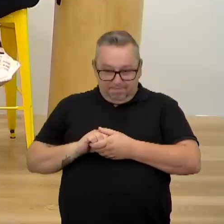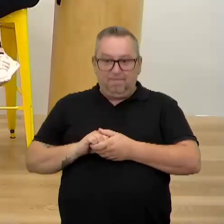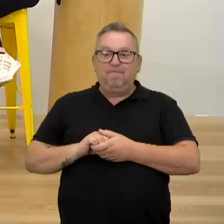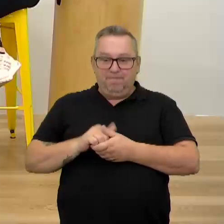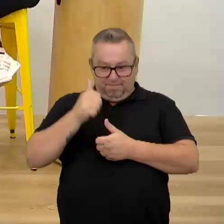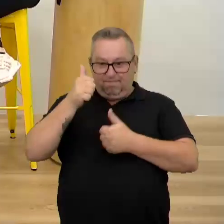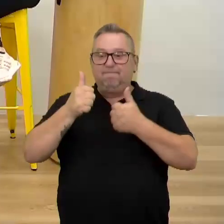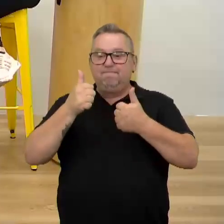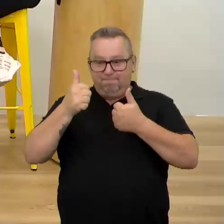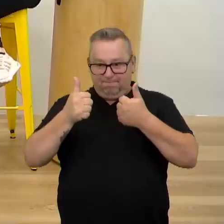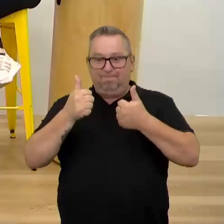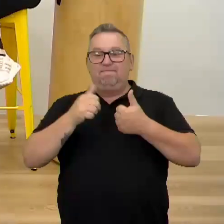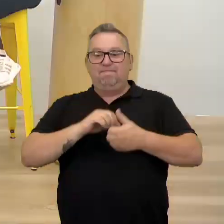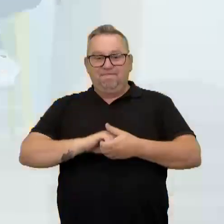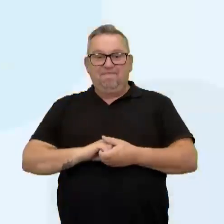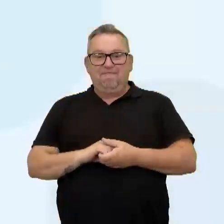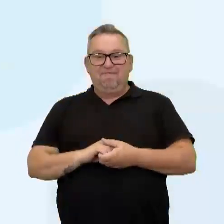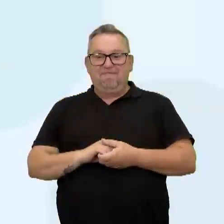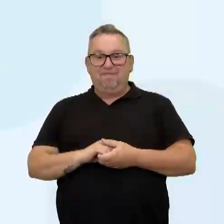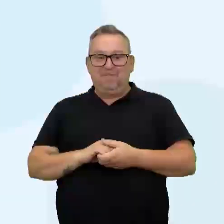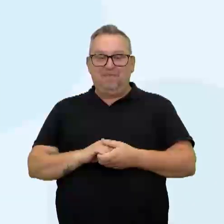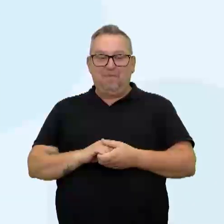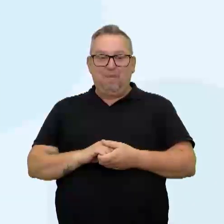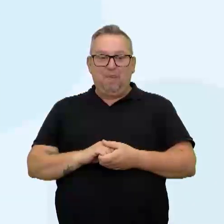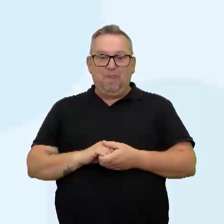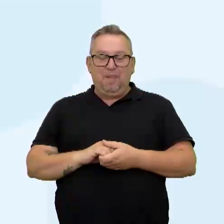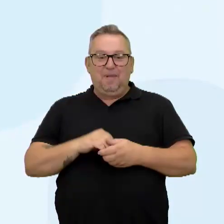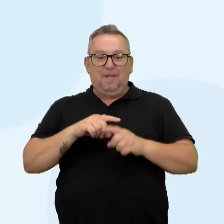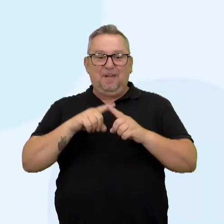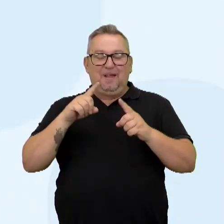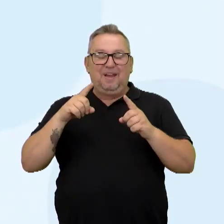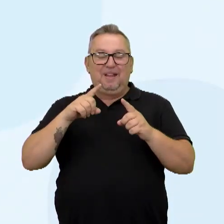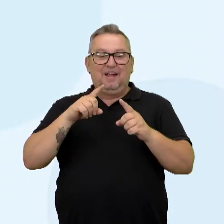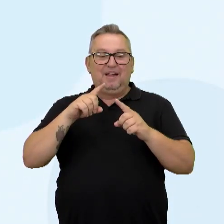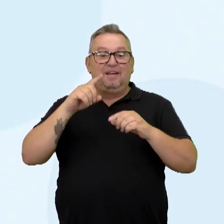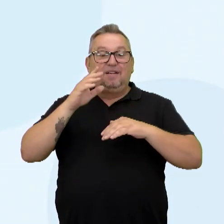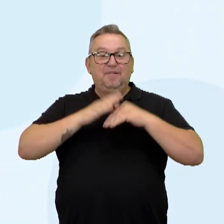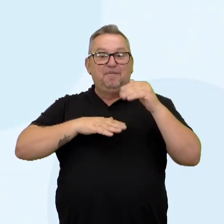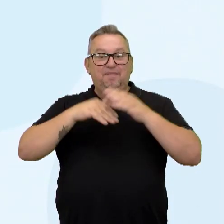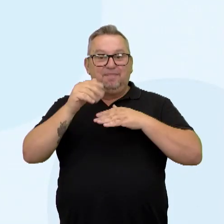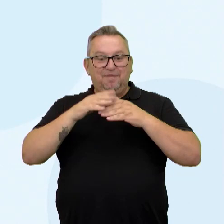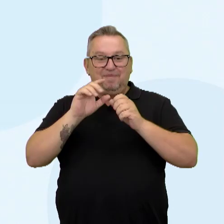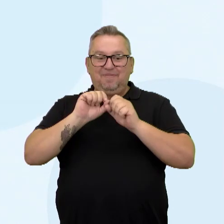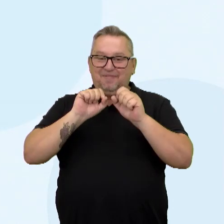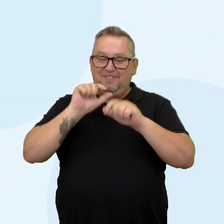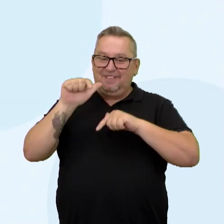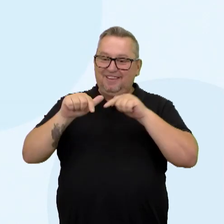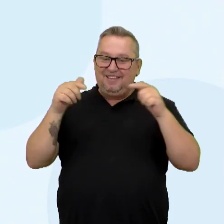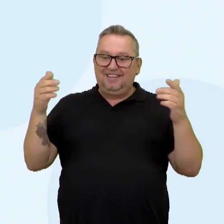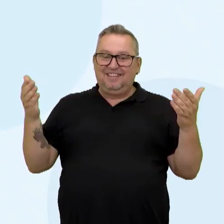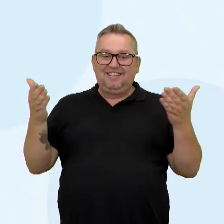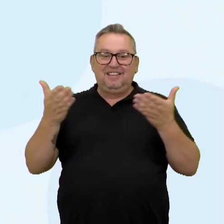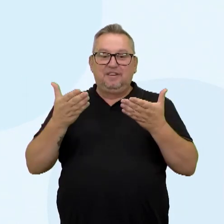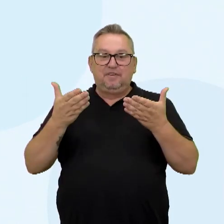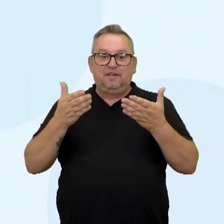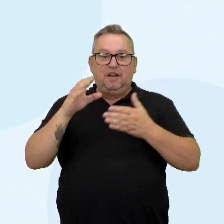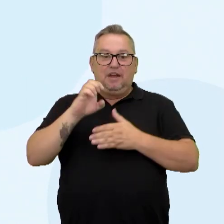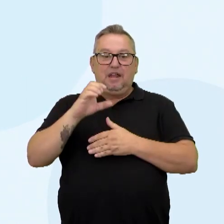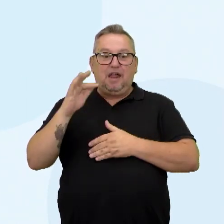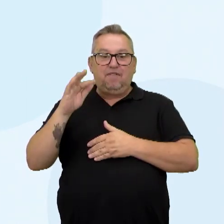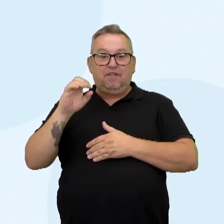geografia agora, meu amigo. Vamos. Ele está me acompanhando. Habilidade do currículo paulista.